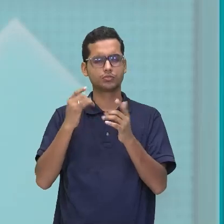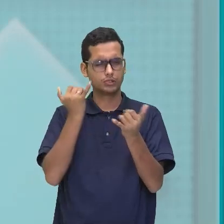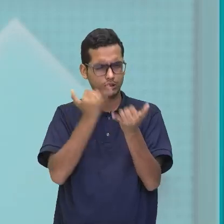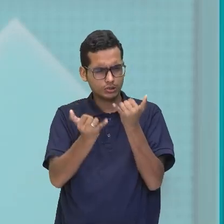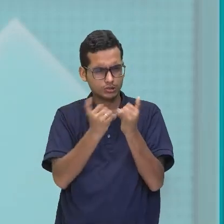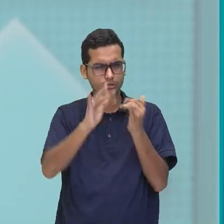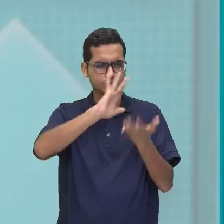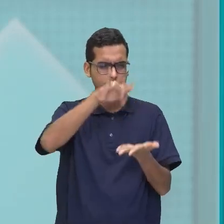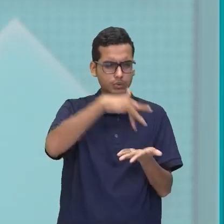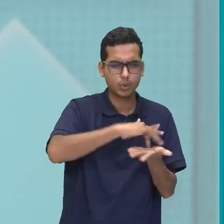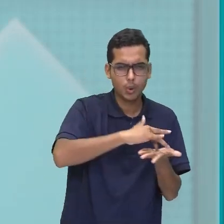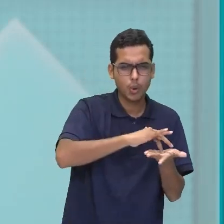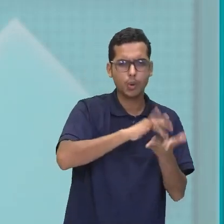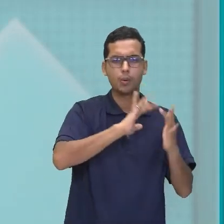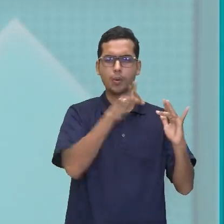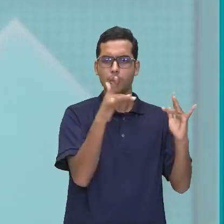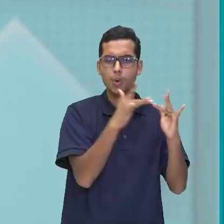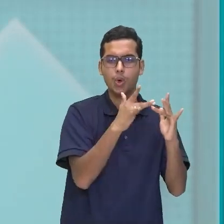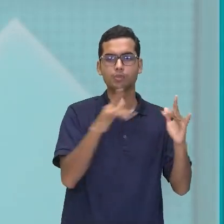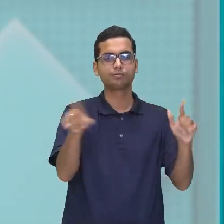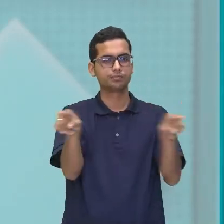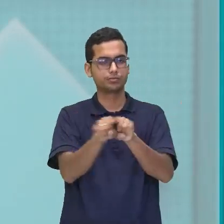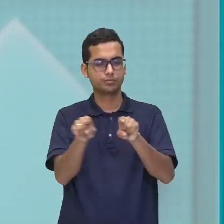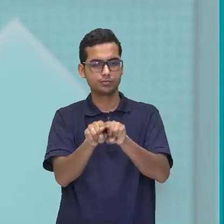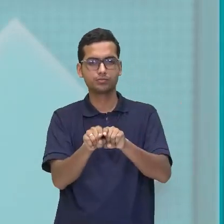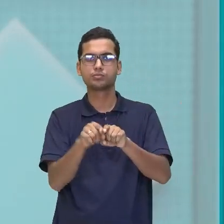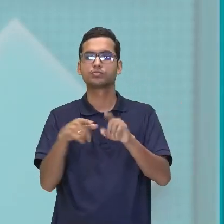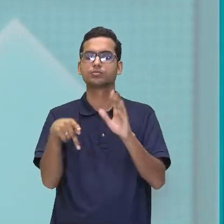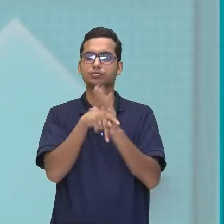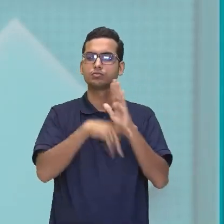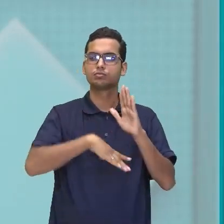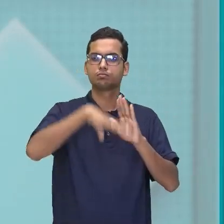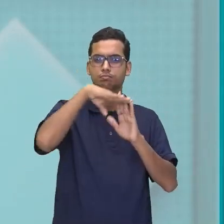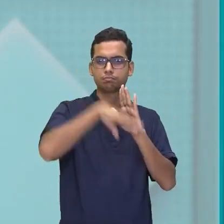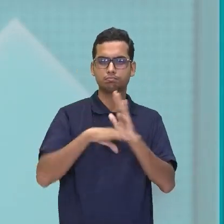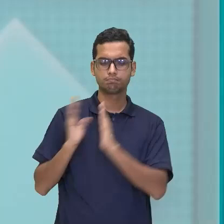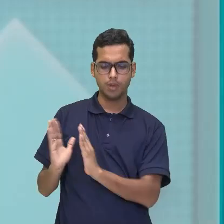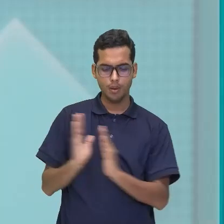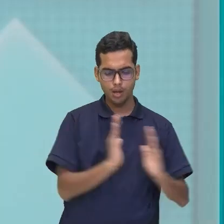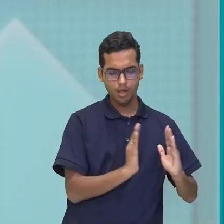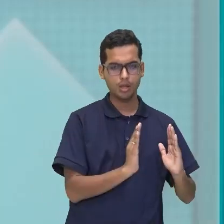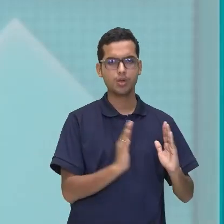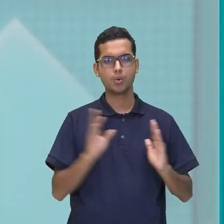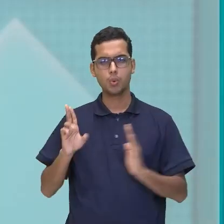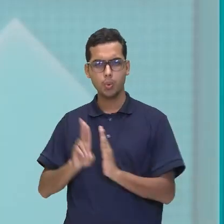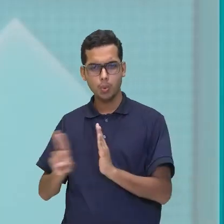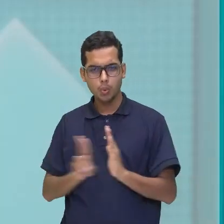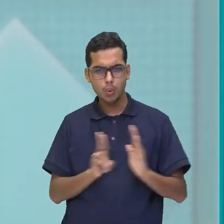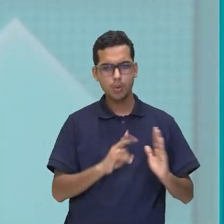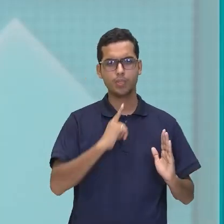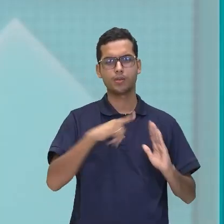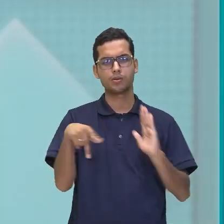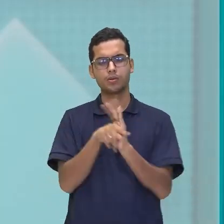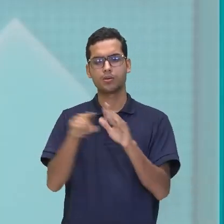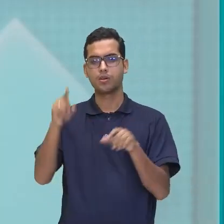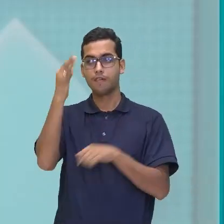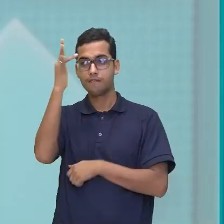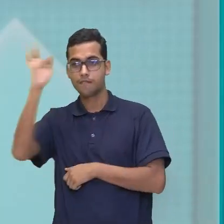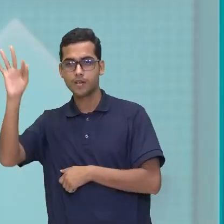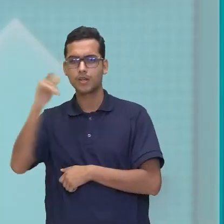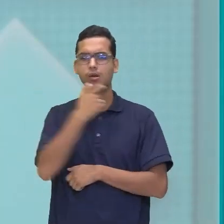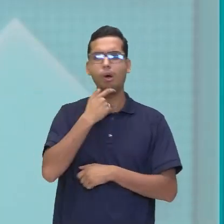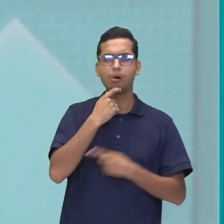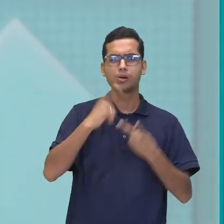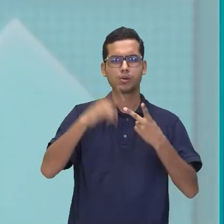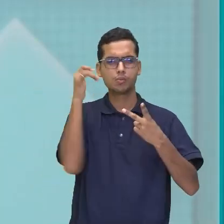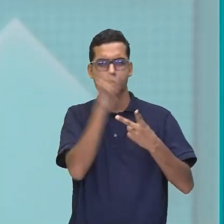vocês, lá no balé clássico, os passos, mesmo o nome dos passos, tanto aqui no Brasil, como na França, na Inglaterra, na